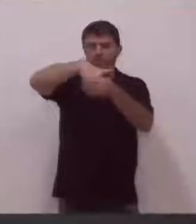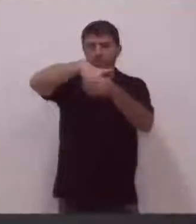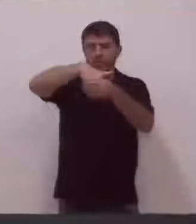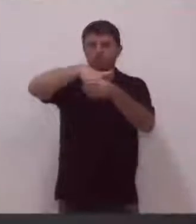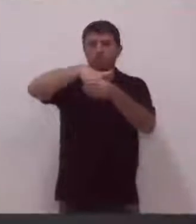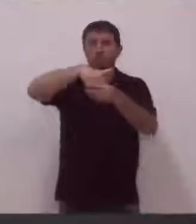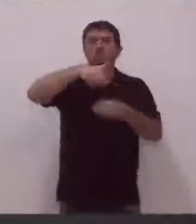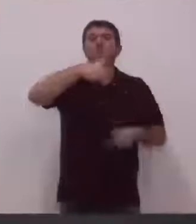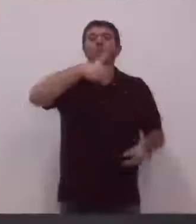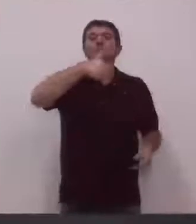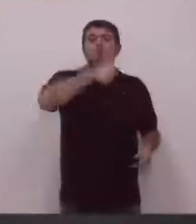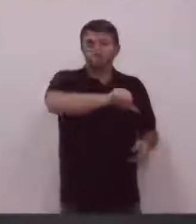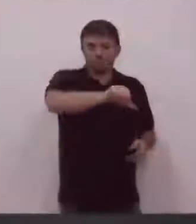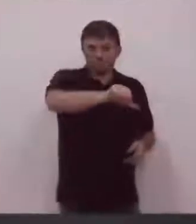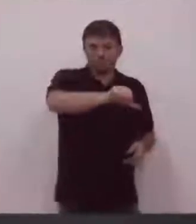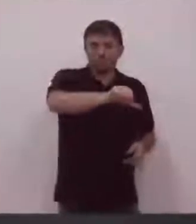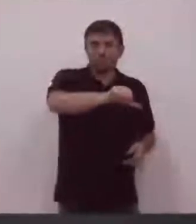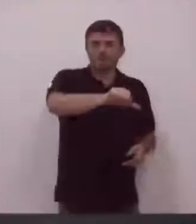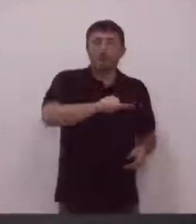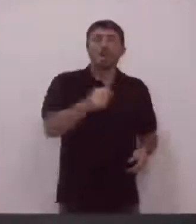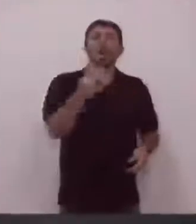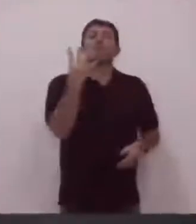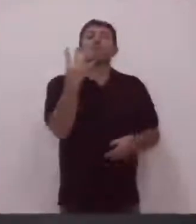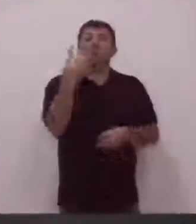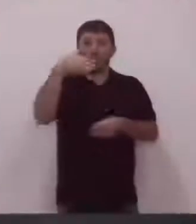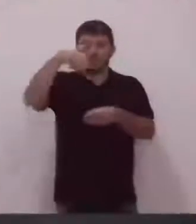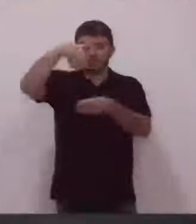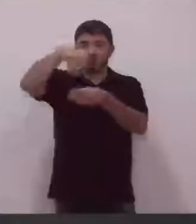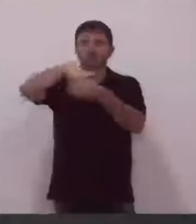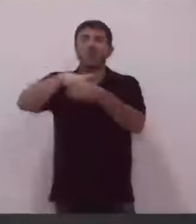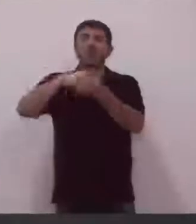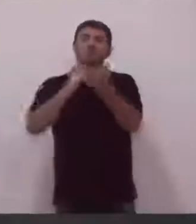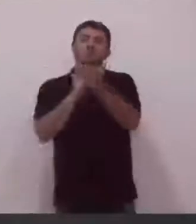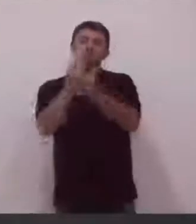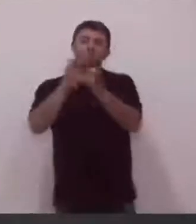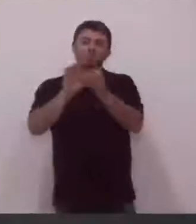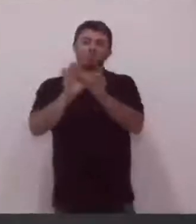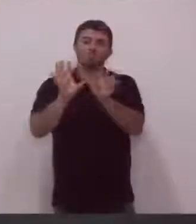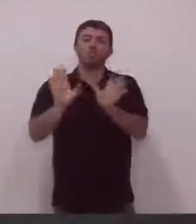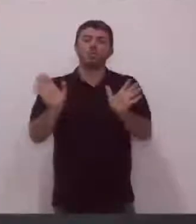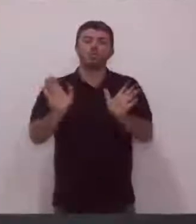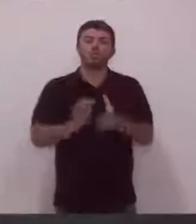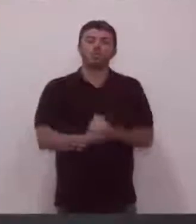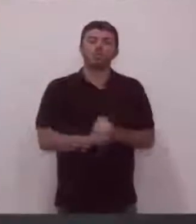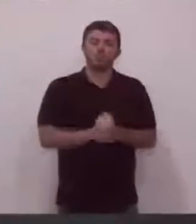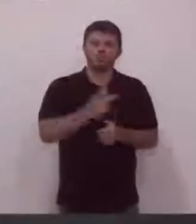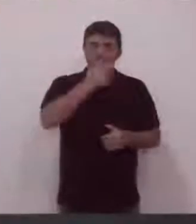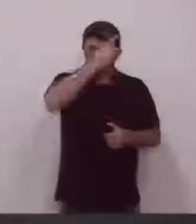8 votos contrários e 4 votos a favor.